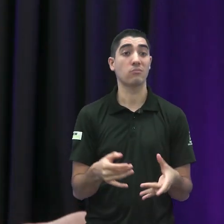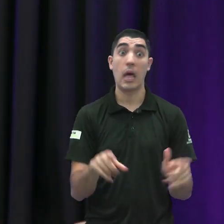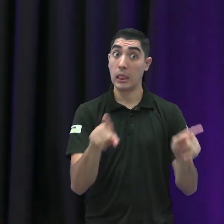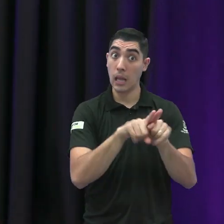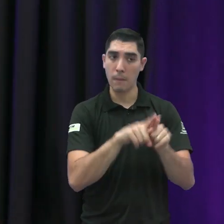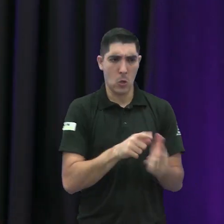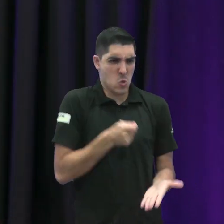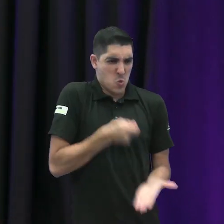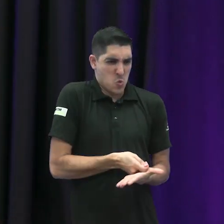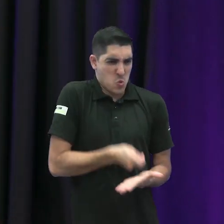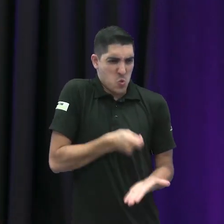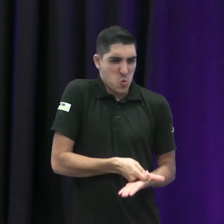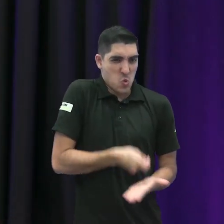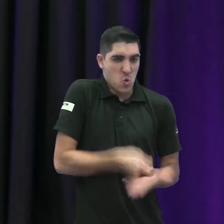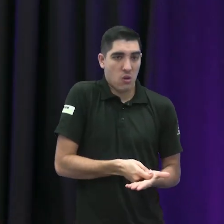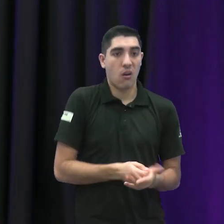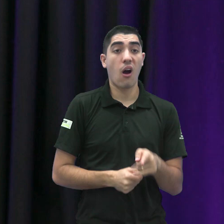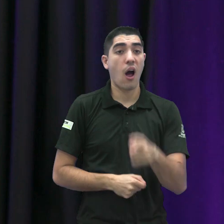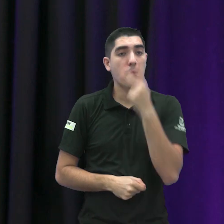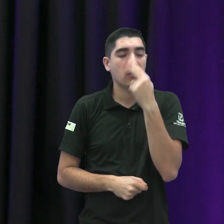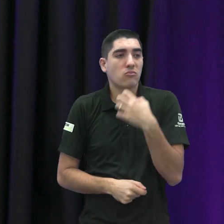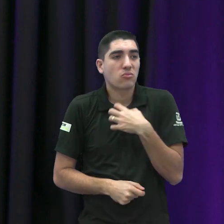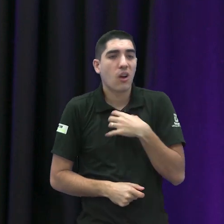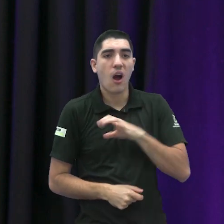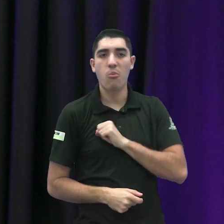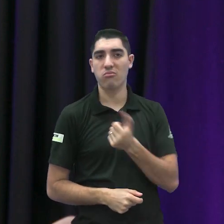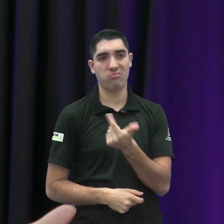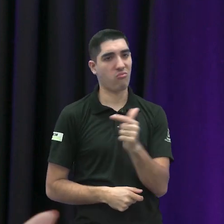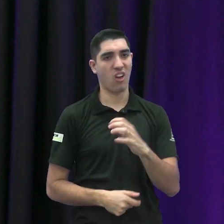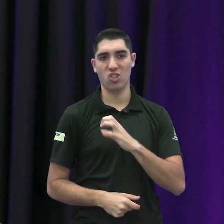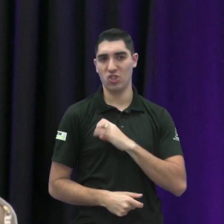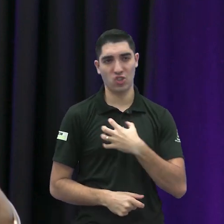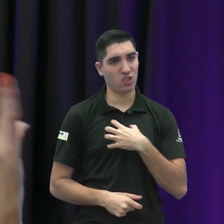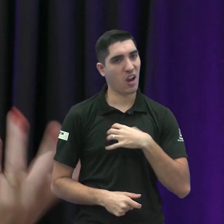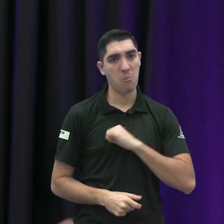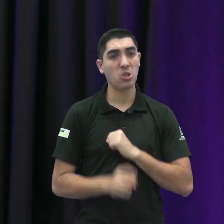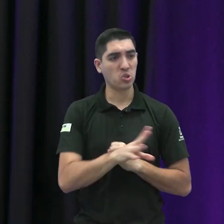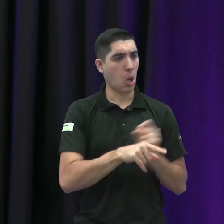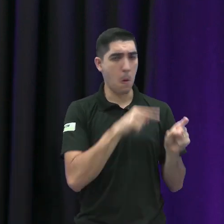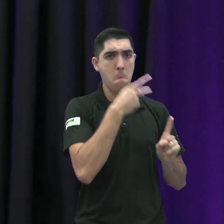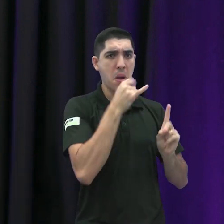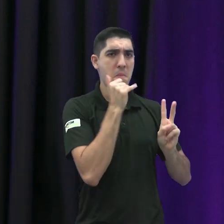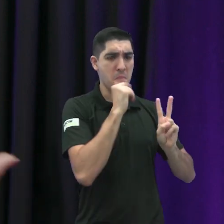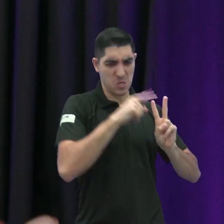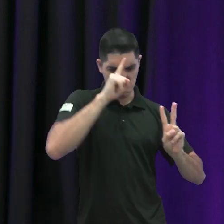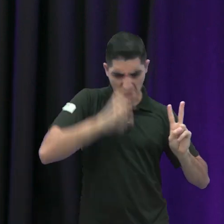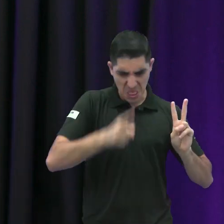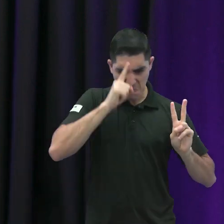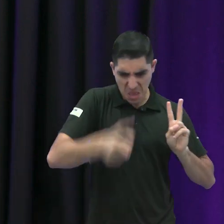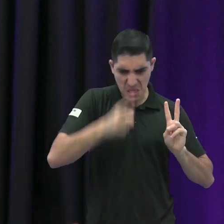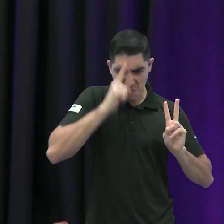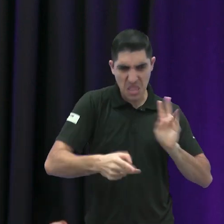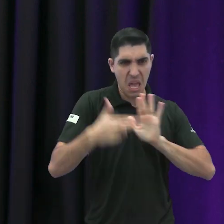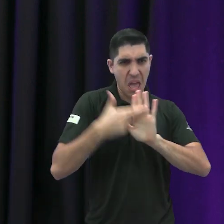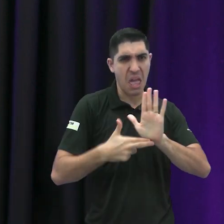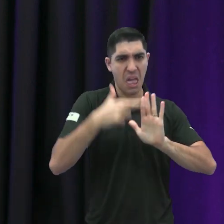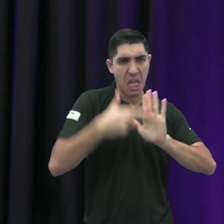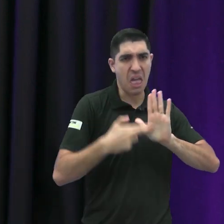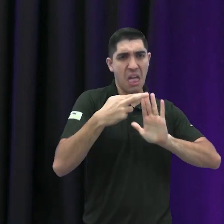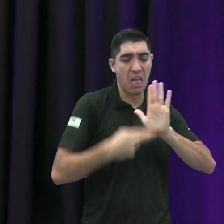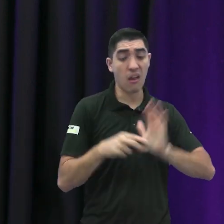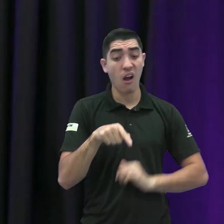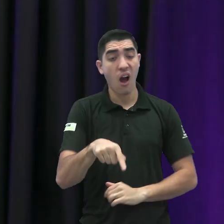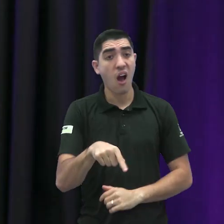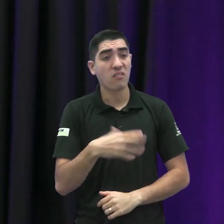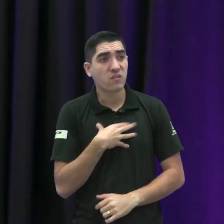E autoritarismo também, ele não se sente amado, né? Só recebe ordem, só recebe regra, e é como se